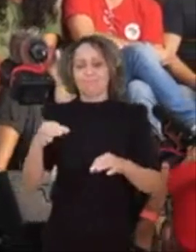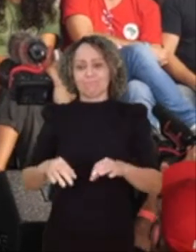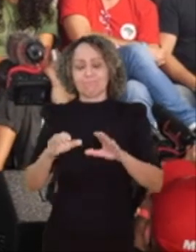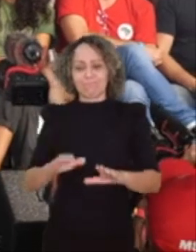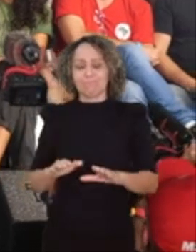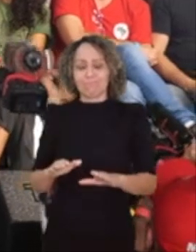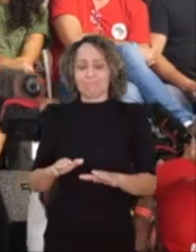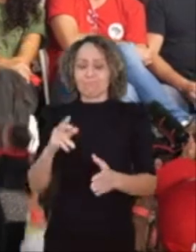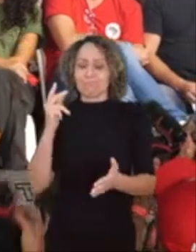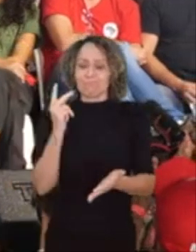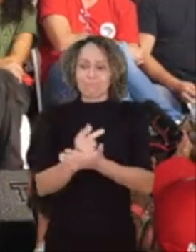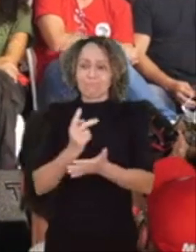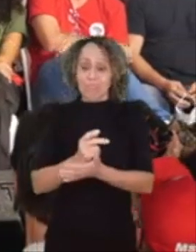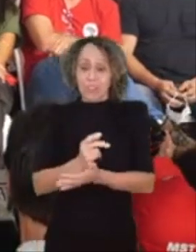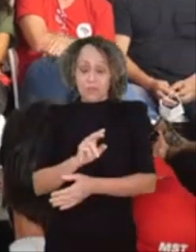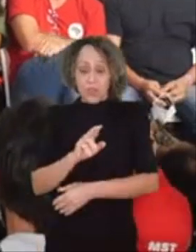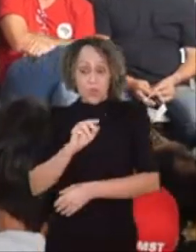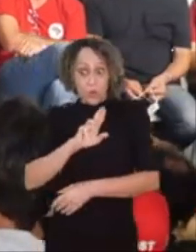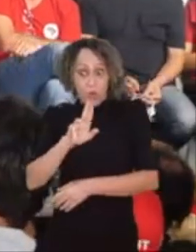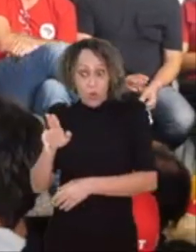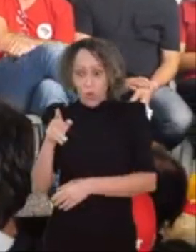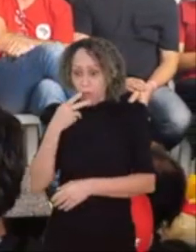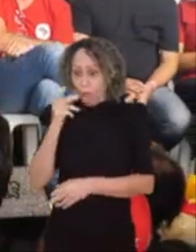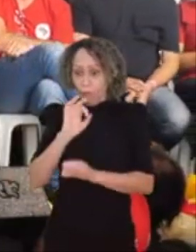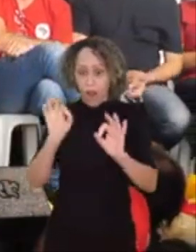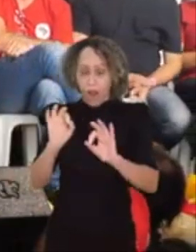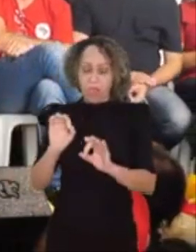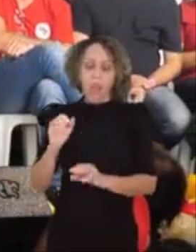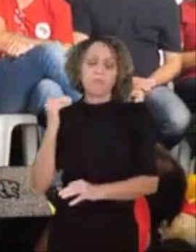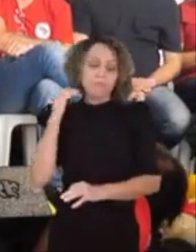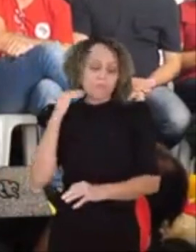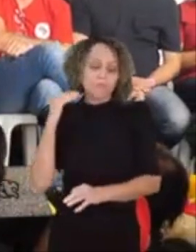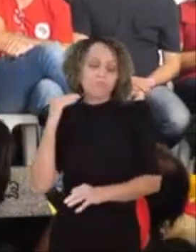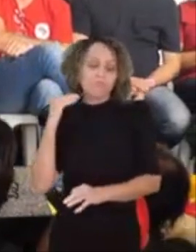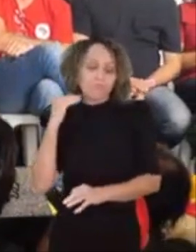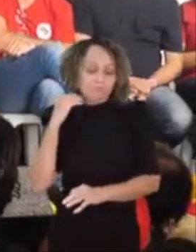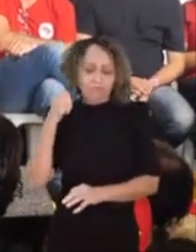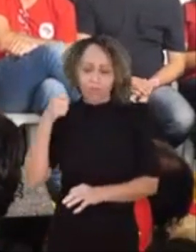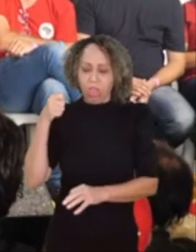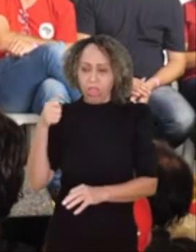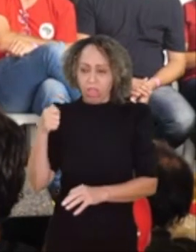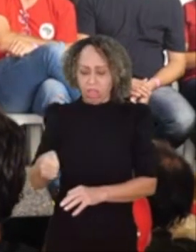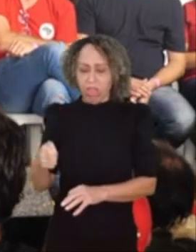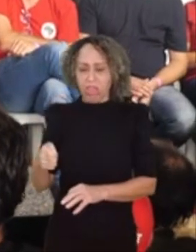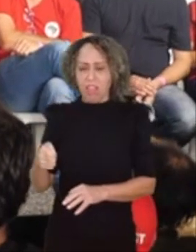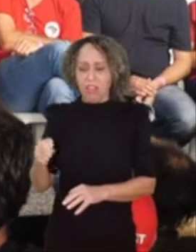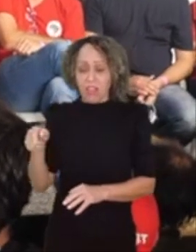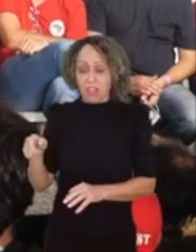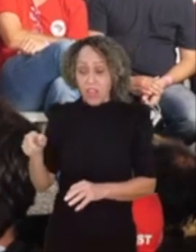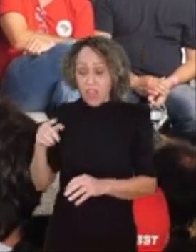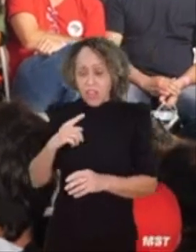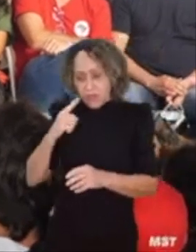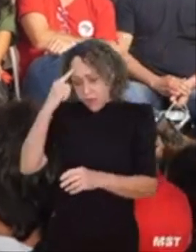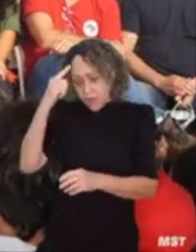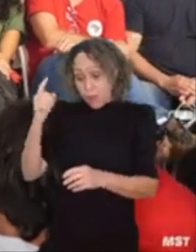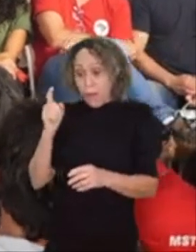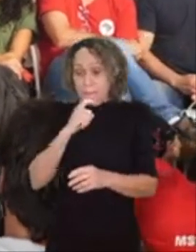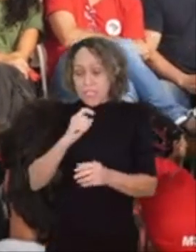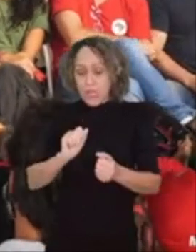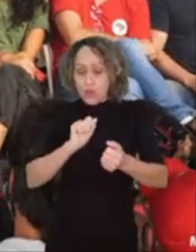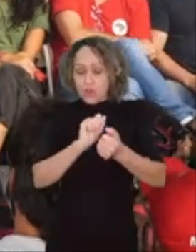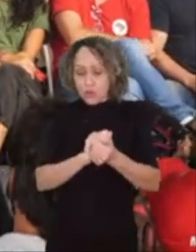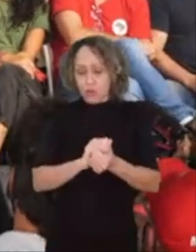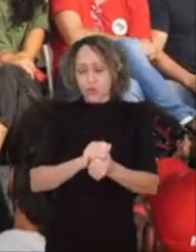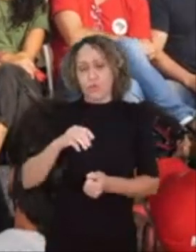dele que não inventou uma mentira junto com Os Procuradores para me condenar é um juiz que